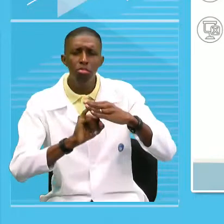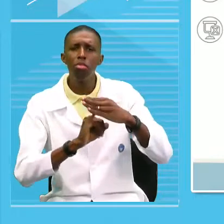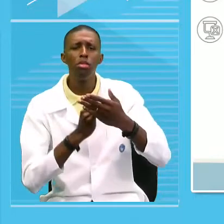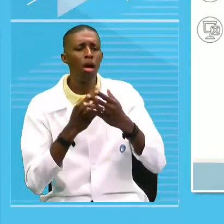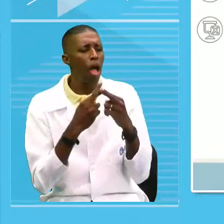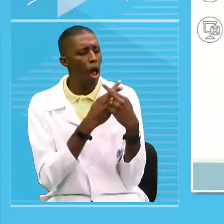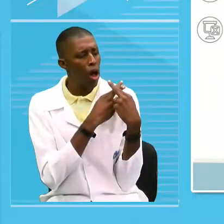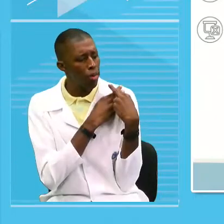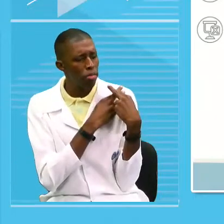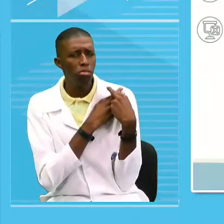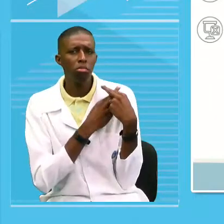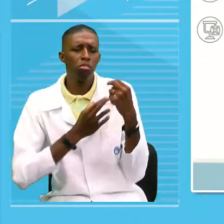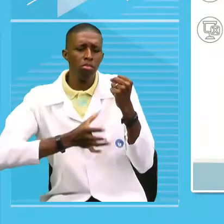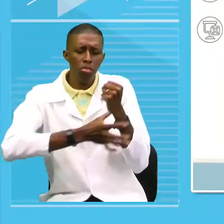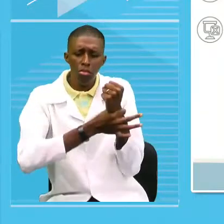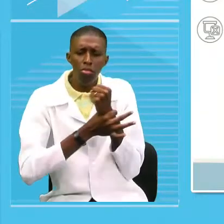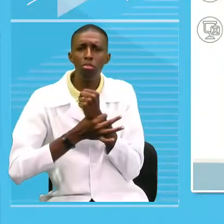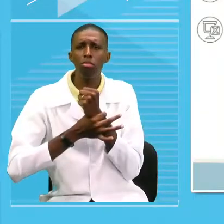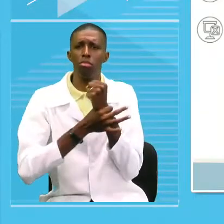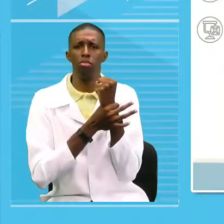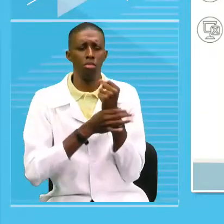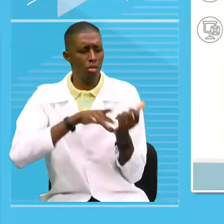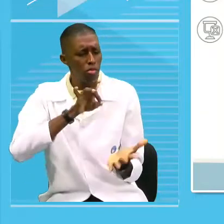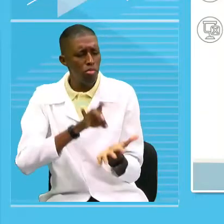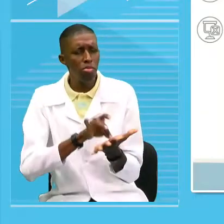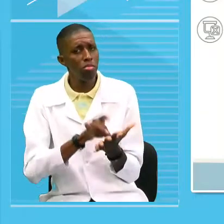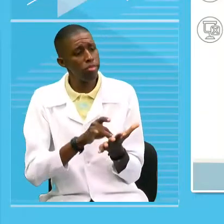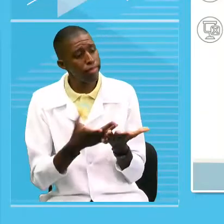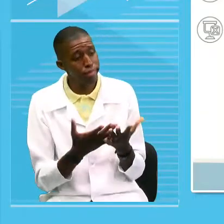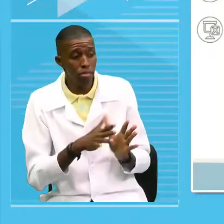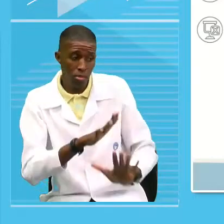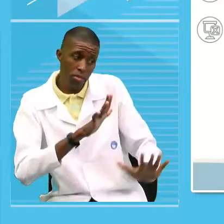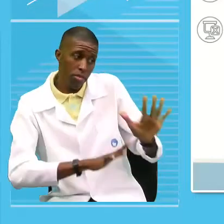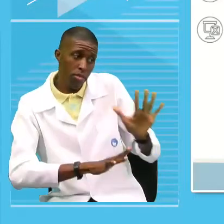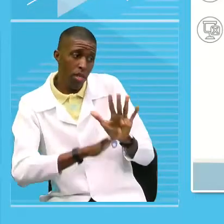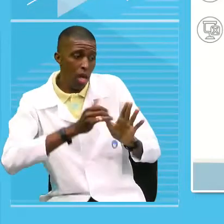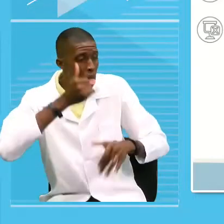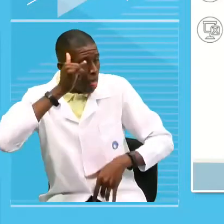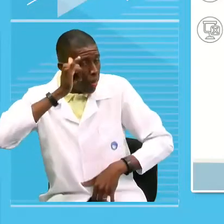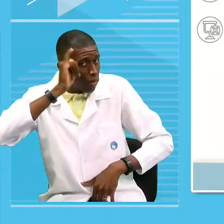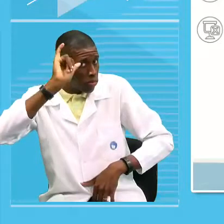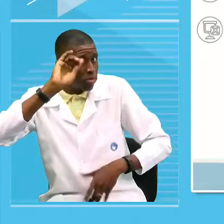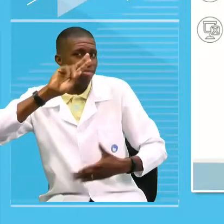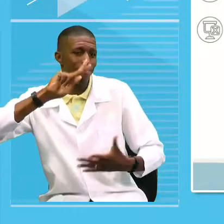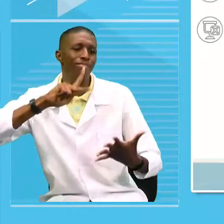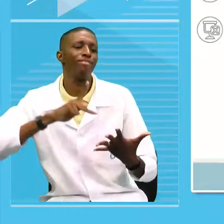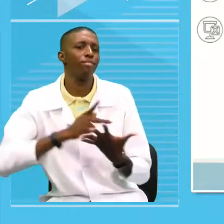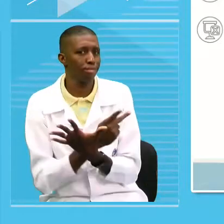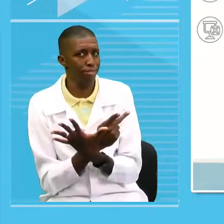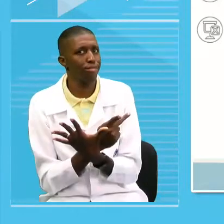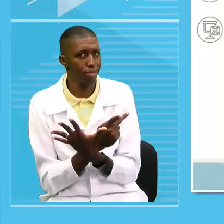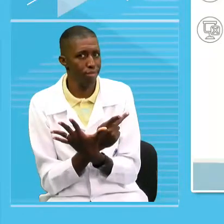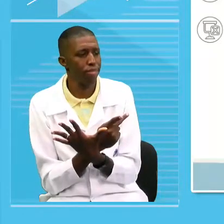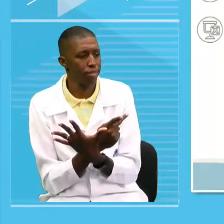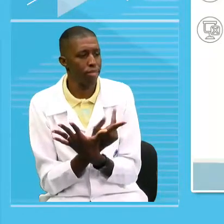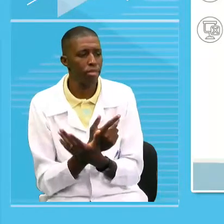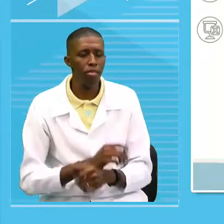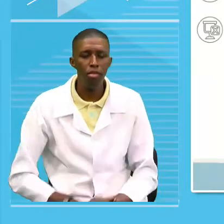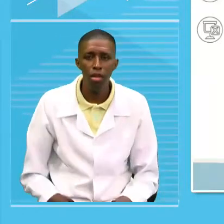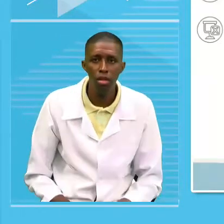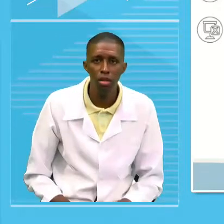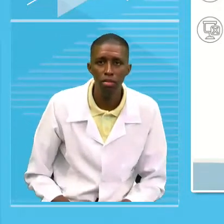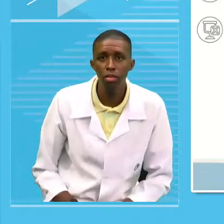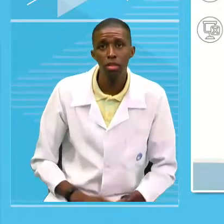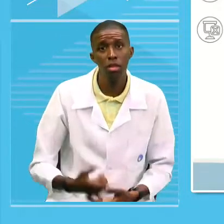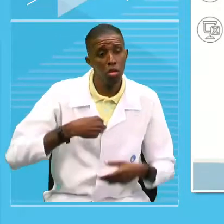vocês aqui que são jovens que estão o tempo inteiro na internet Vocês precisam ser em pessoas conscientes